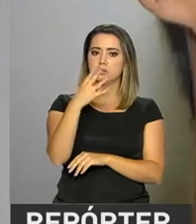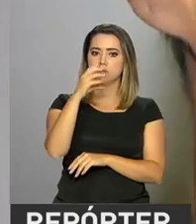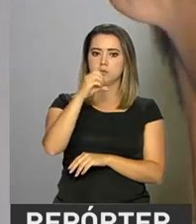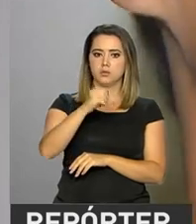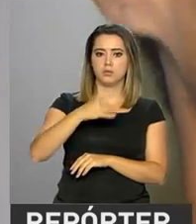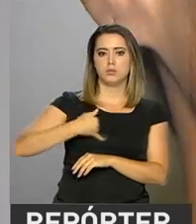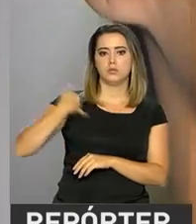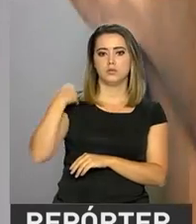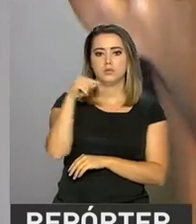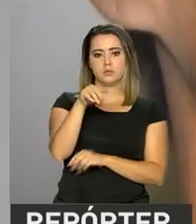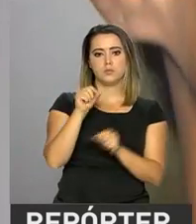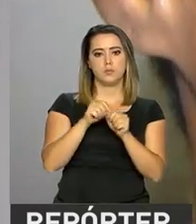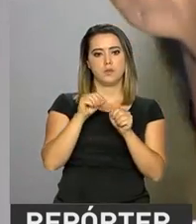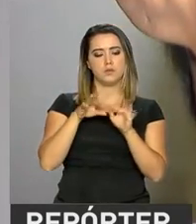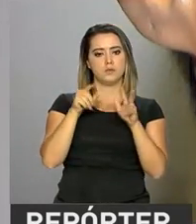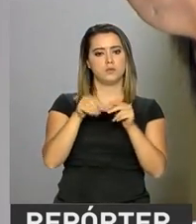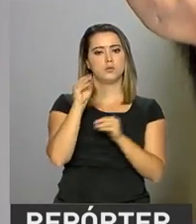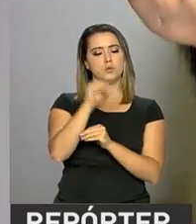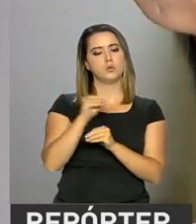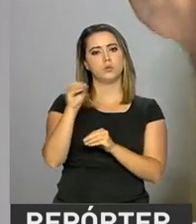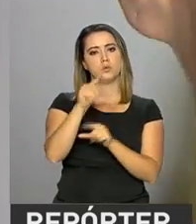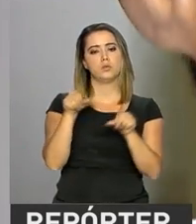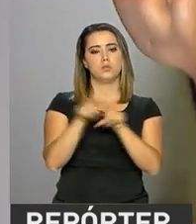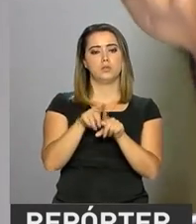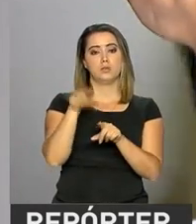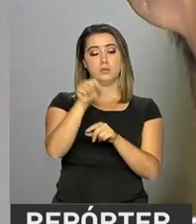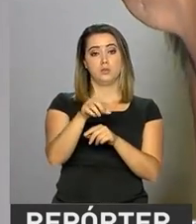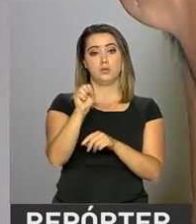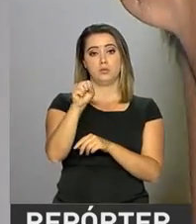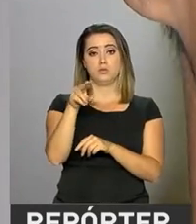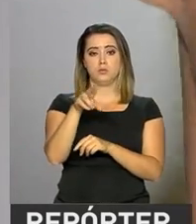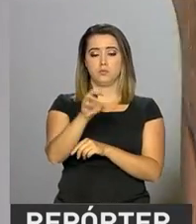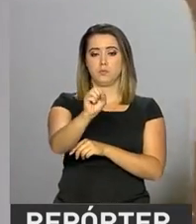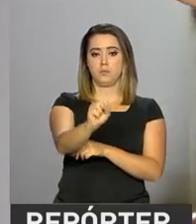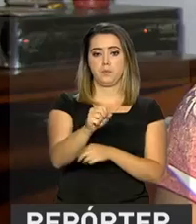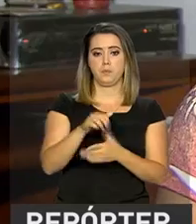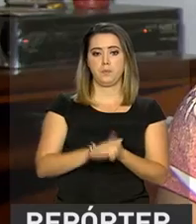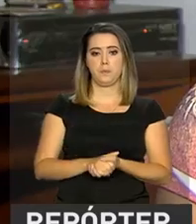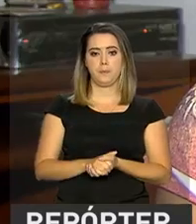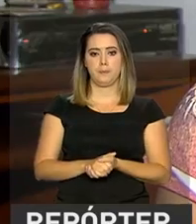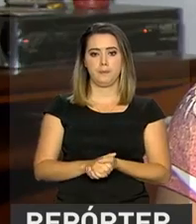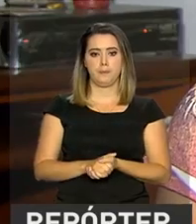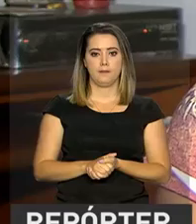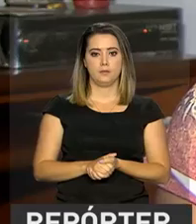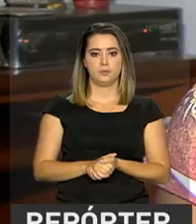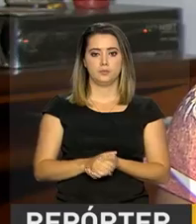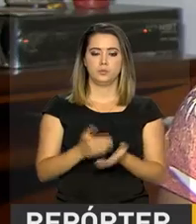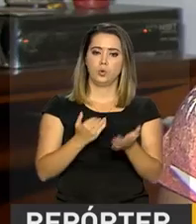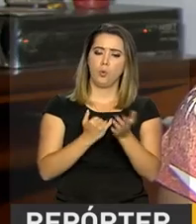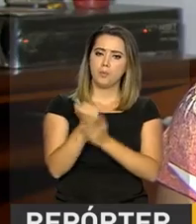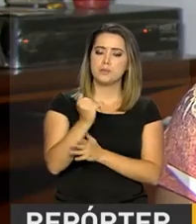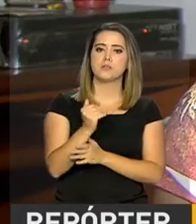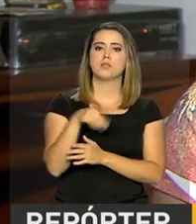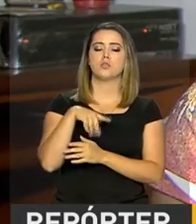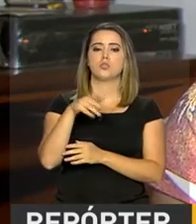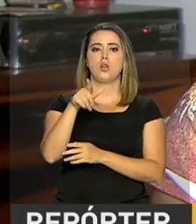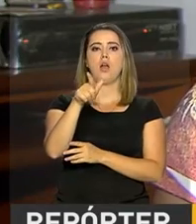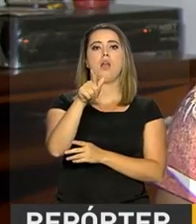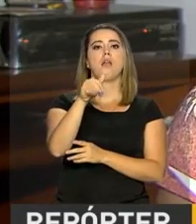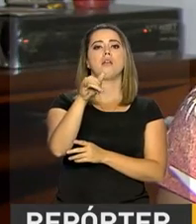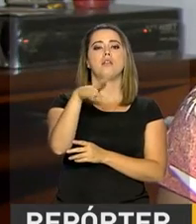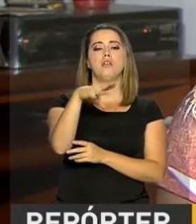anos. Ela está fazendo todo o tratamento no Sistema Único de Saúde. Eu comecei já a químio e aí